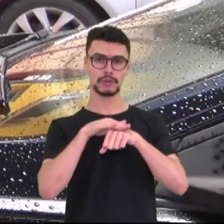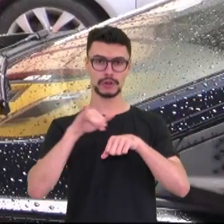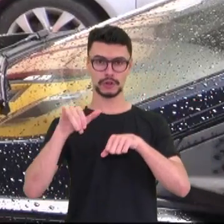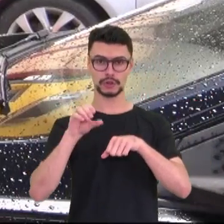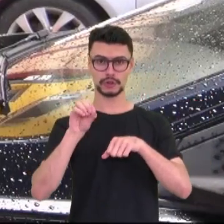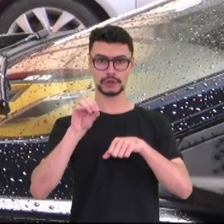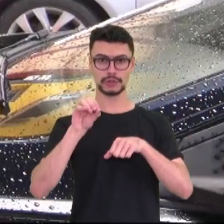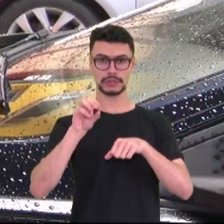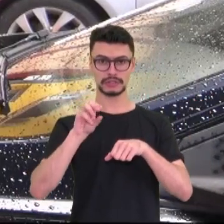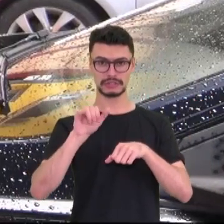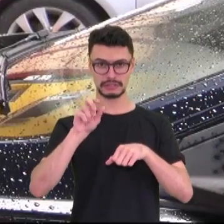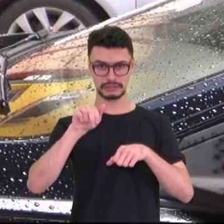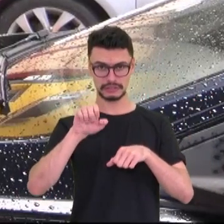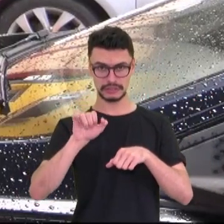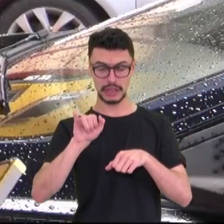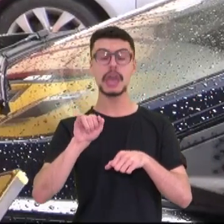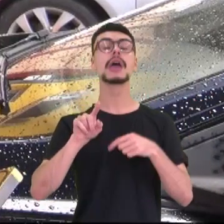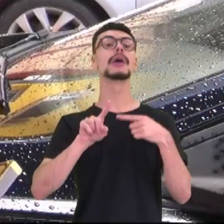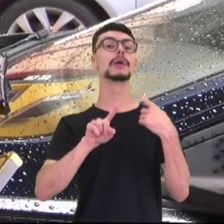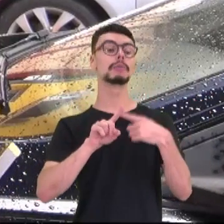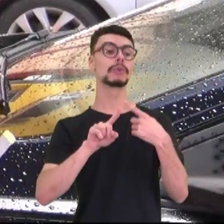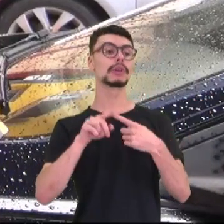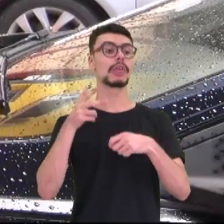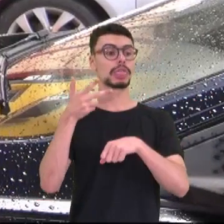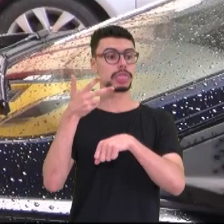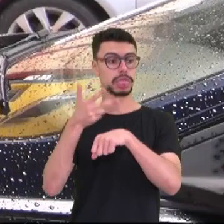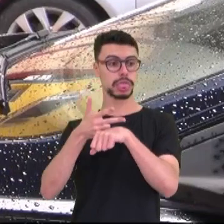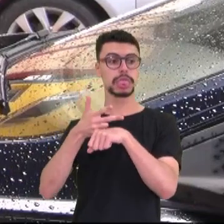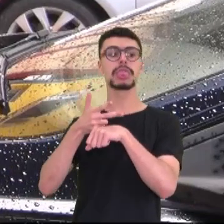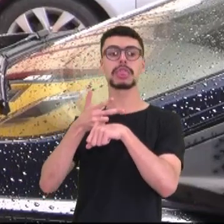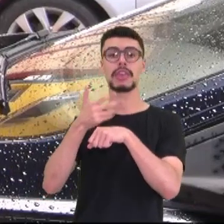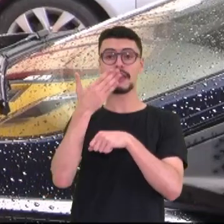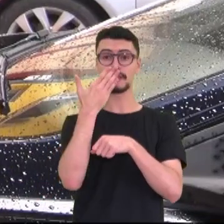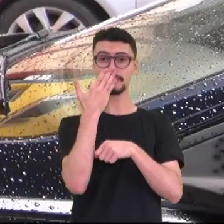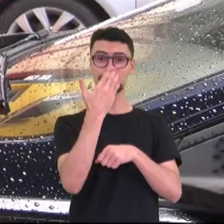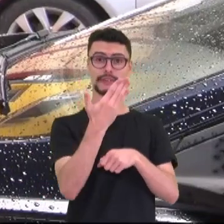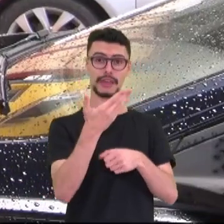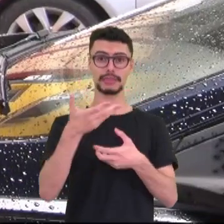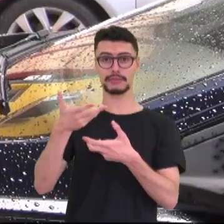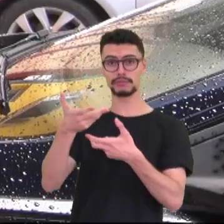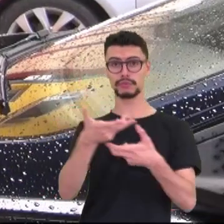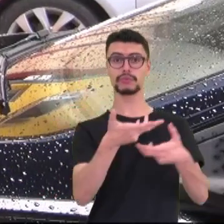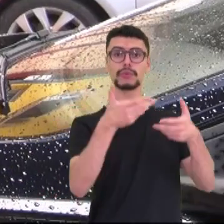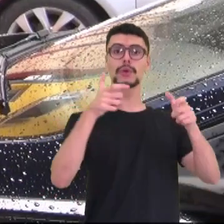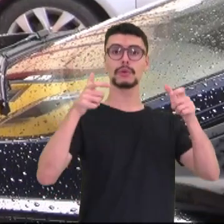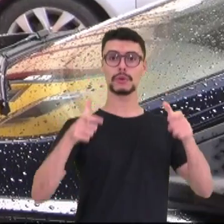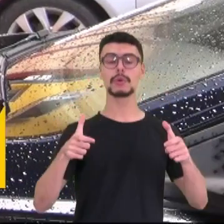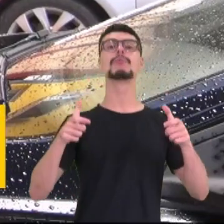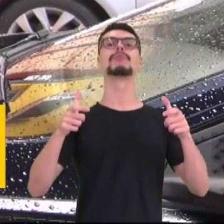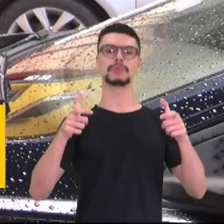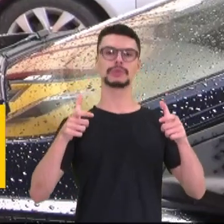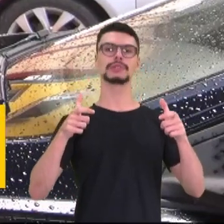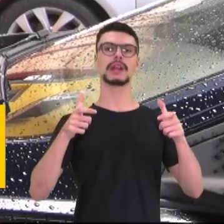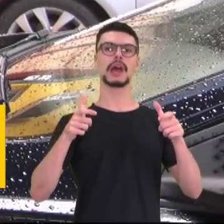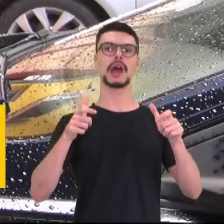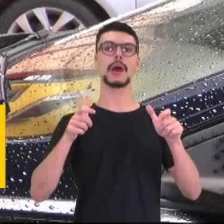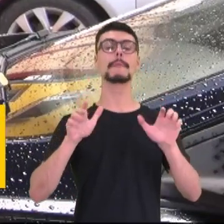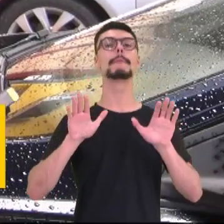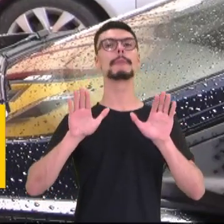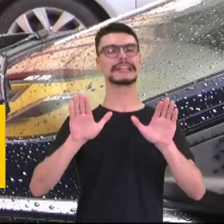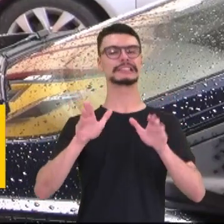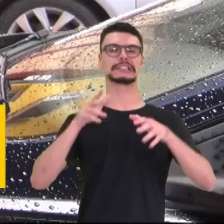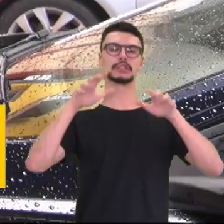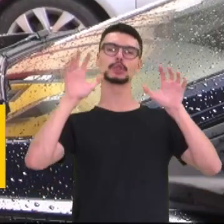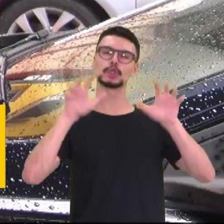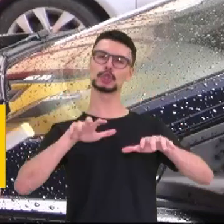cinegra, Rafa, porque a gente ia se posicionar até mesmo aqui na frente do Corpo de Bombeiros para ilustrar, não é, o tema do nosso link aqui. E aí estava chovendo,